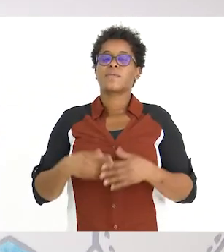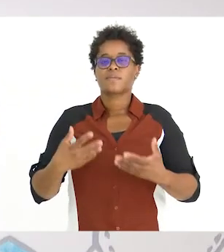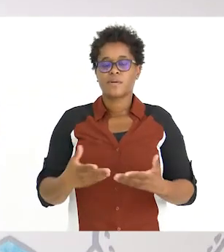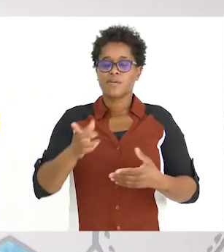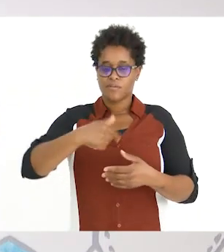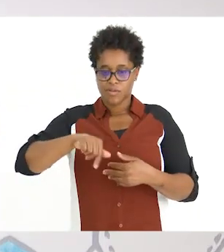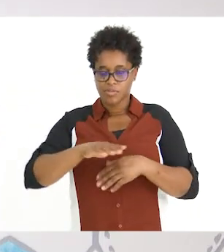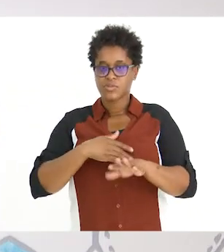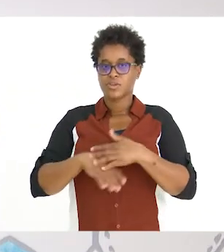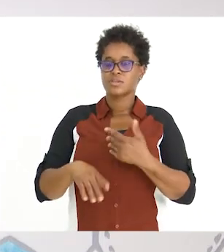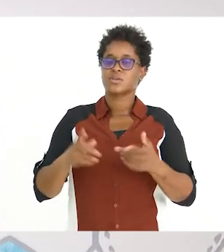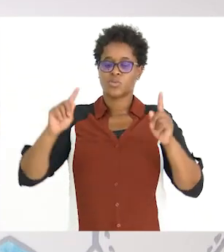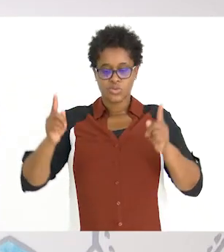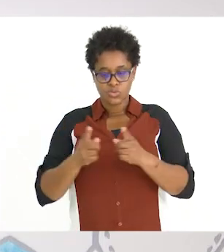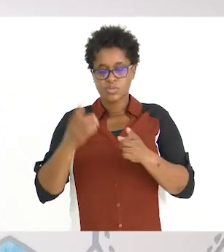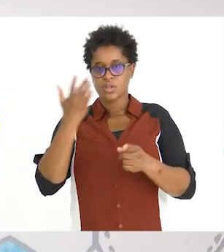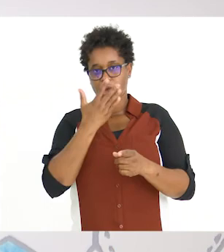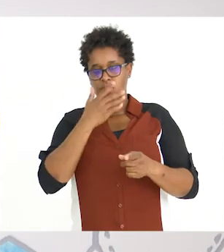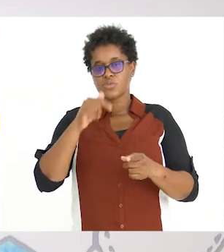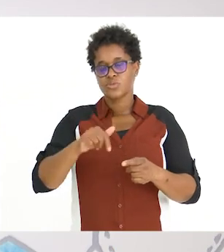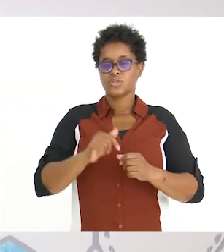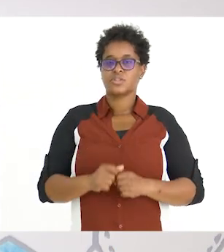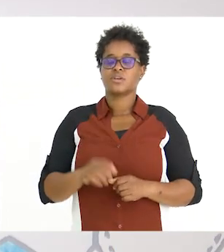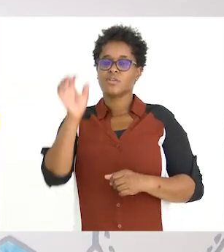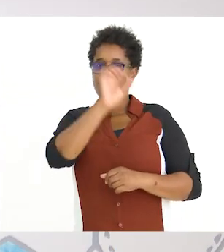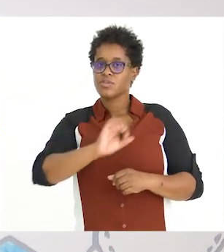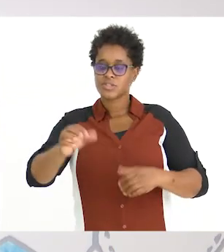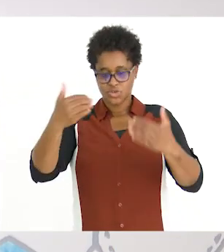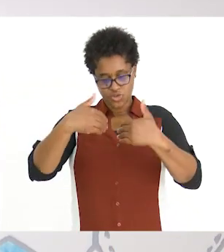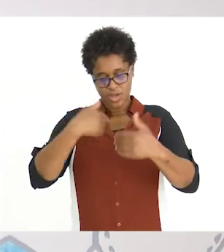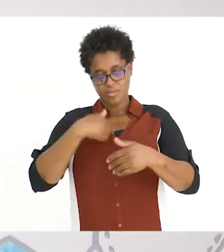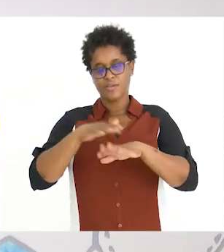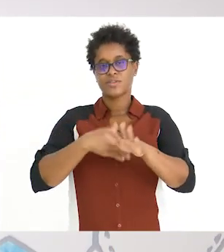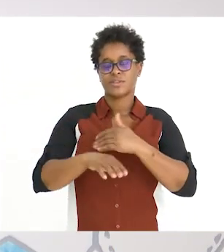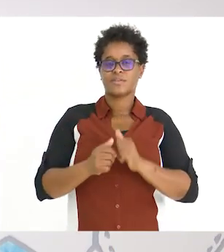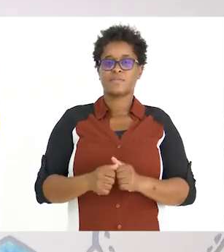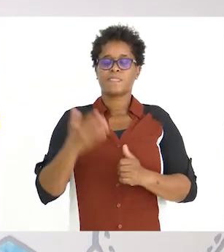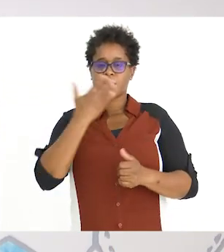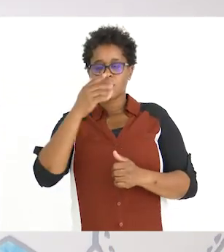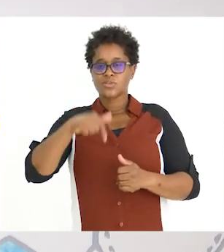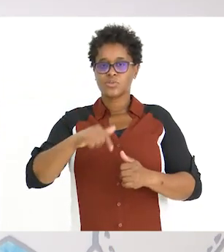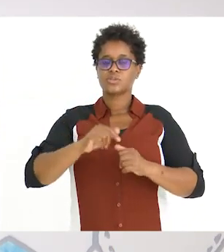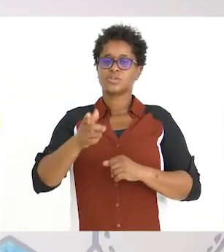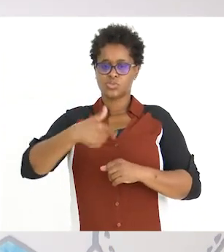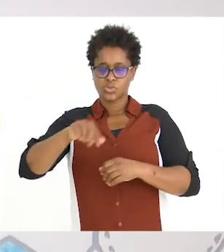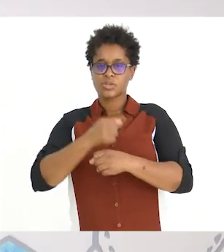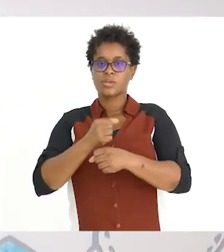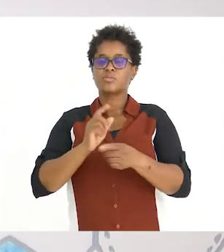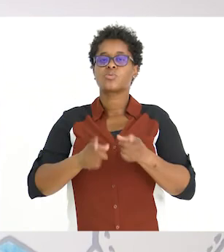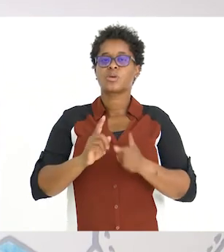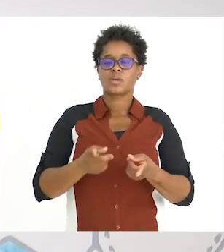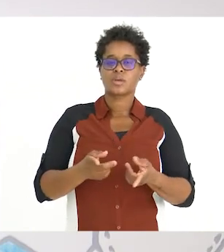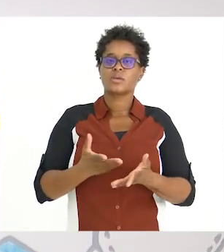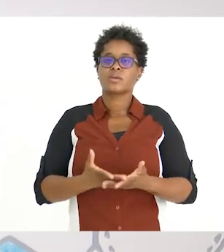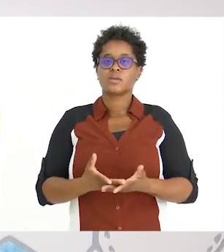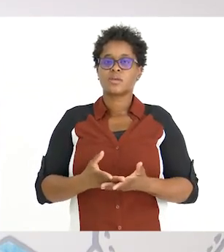vamos fazer o resumo da aula de hoje. Vocês vão me ajudar a fazer. Na aula de hoje, nós vimos o quê? O que é